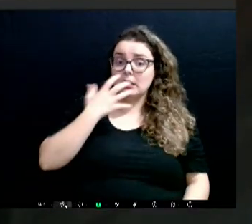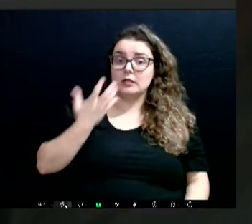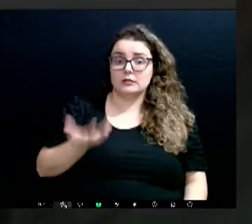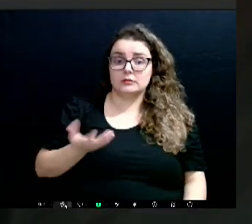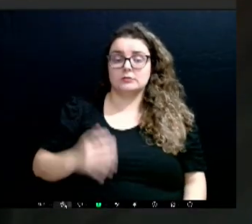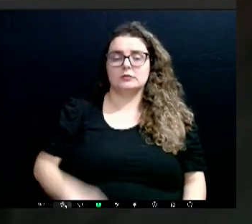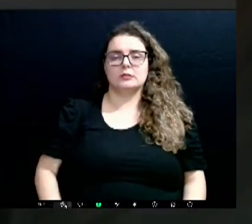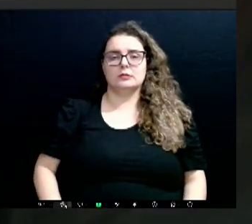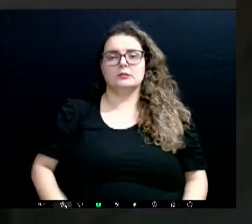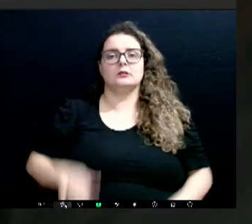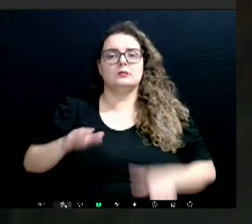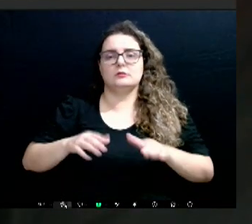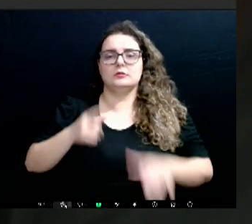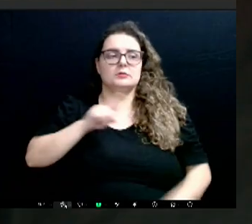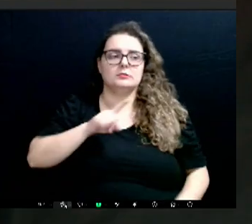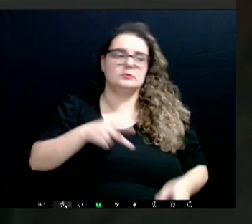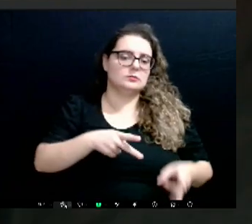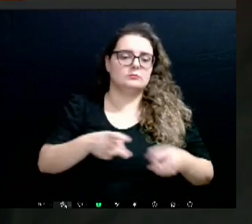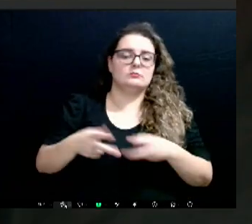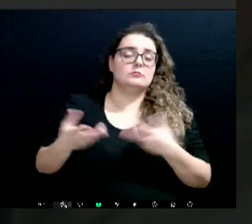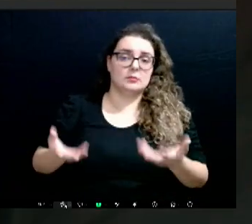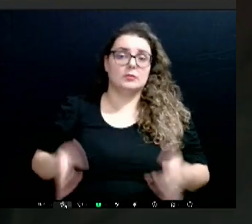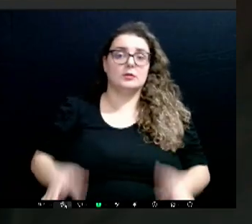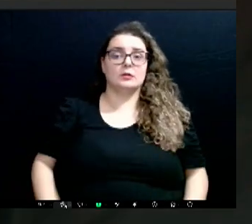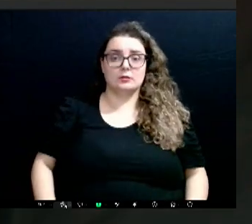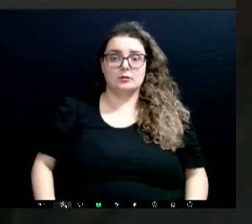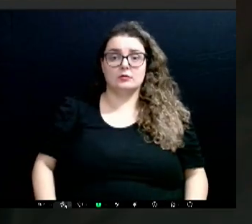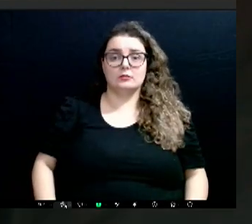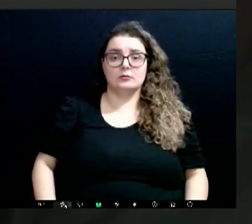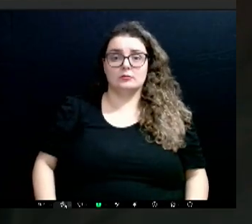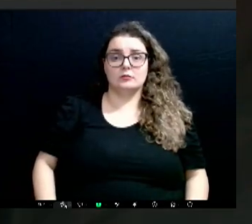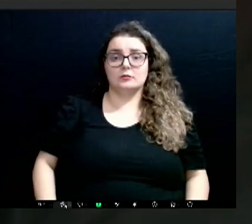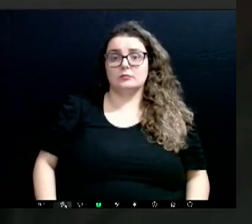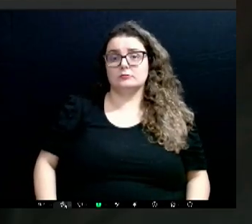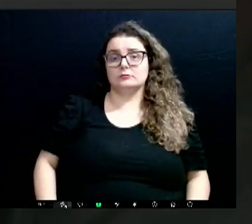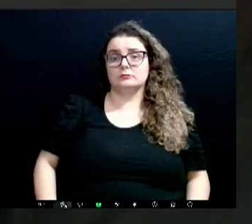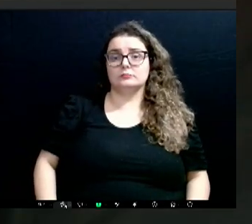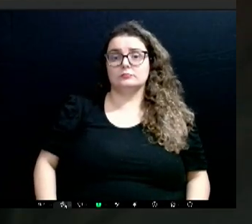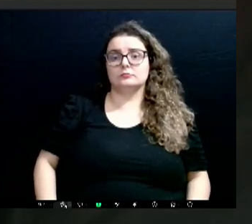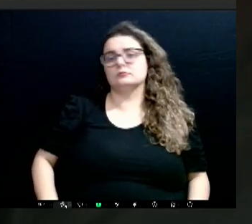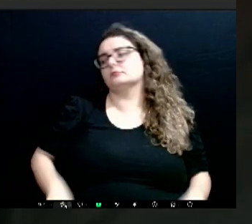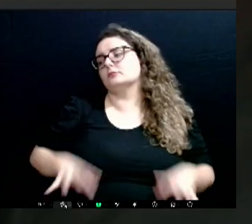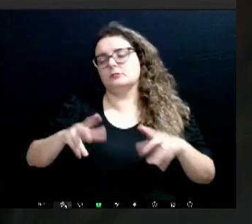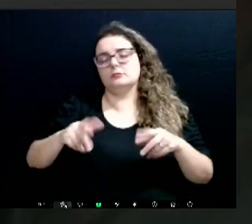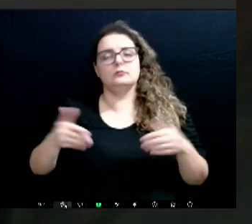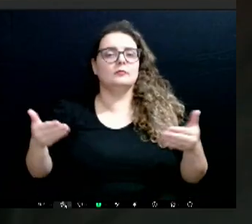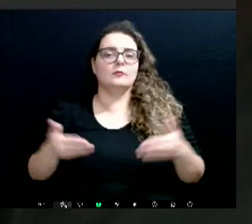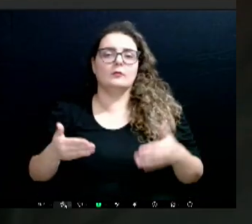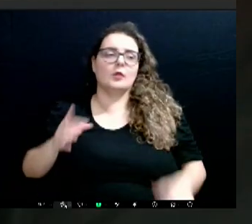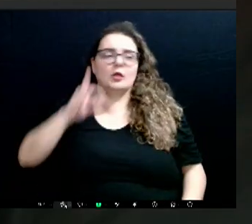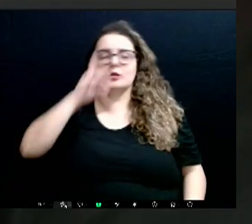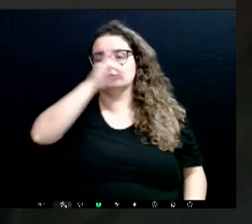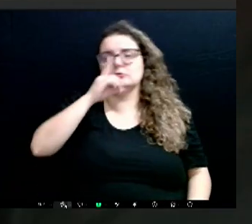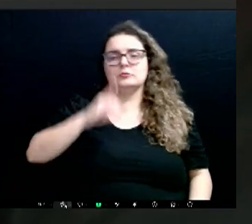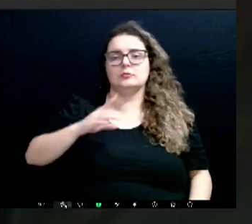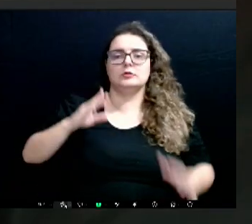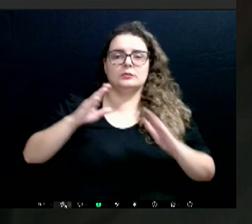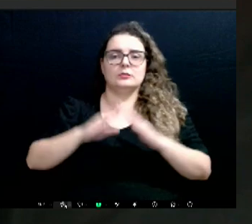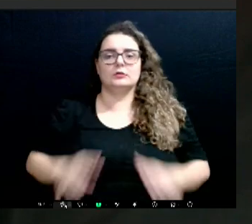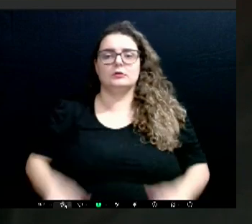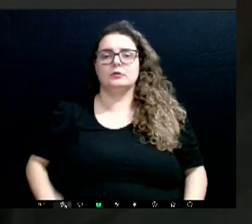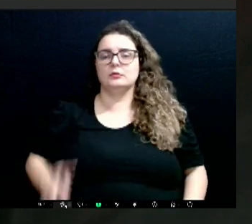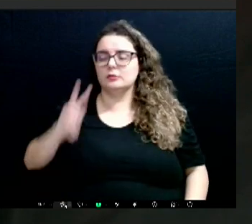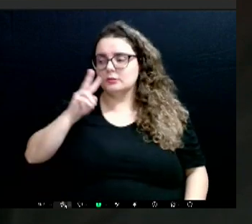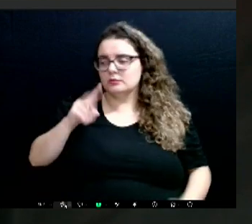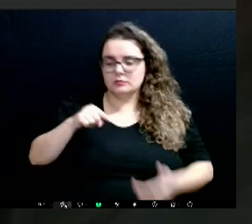nem se dá conta, né? De que todo mundo, vamos lá, tá todo mundo hoje domingo em casa, daí você olha, um tá na tela, o outro tá na tela, o outro